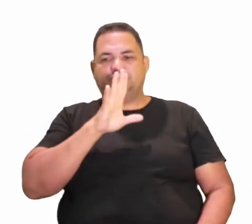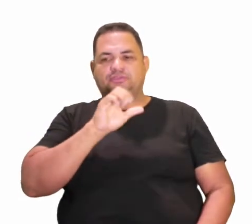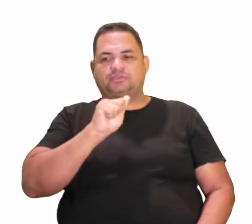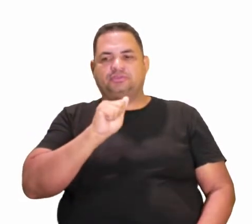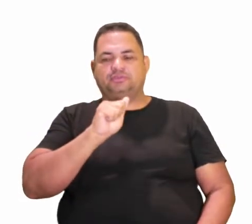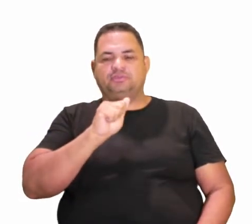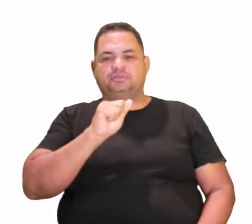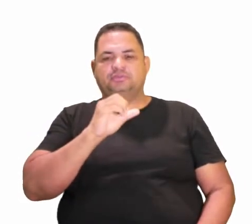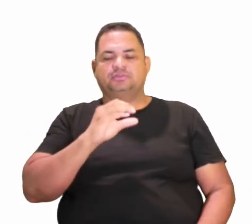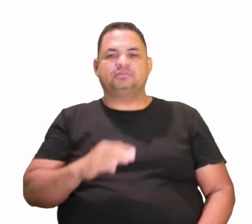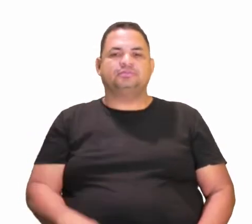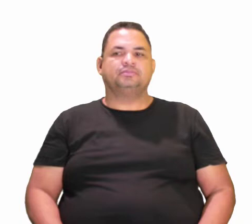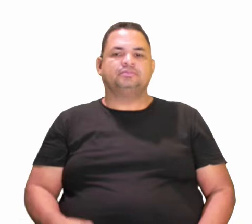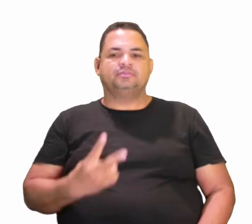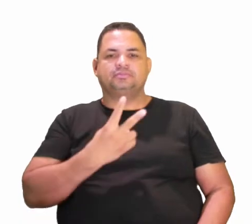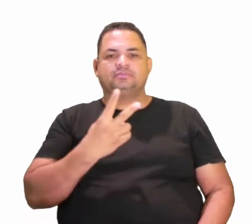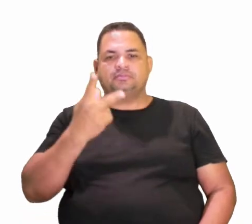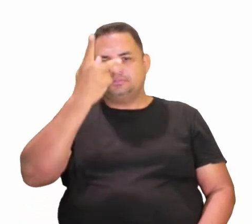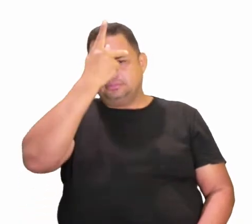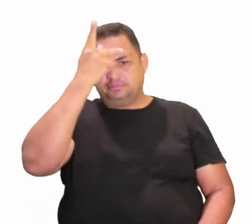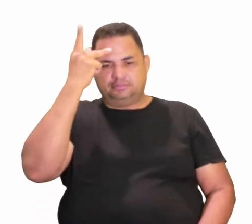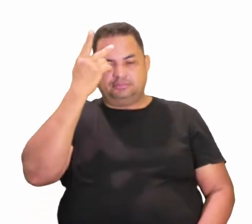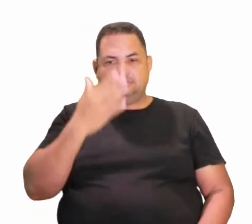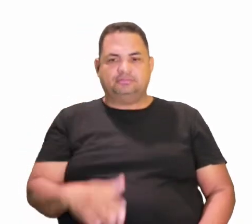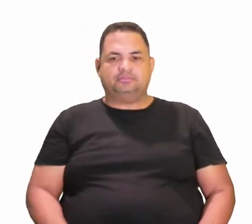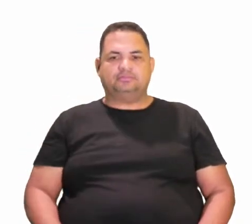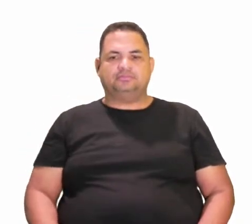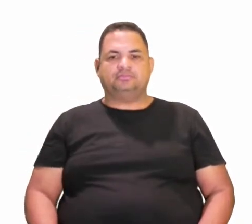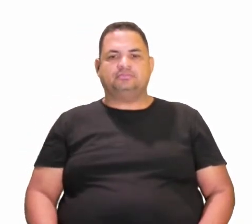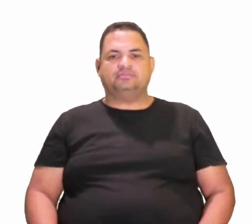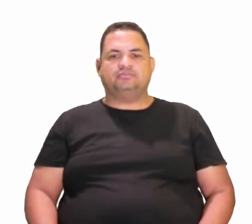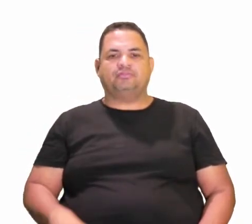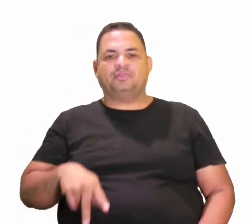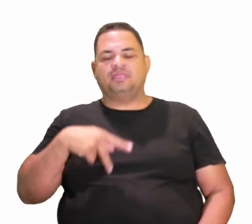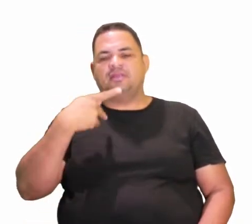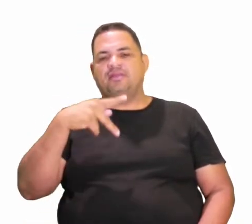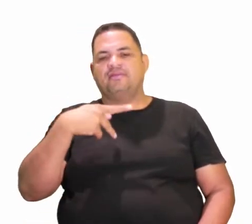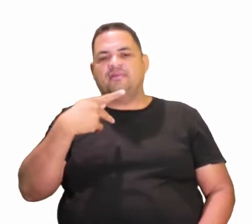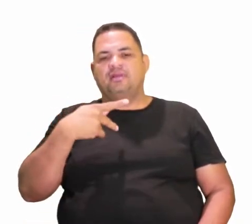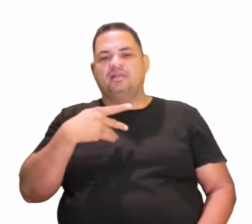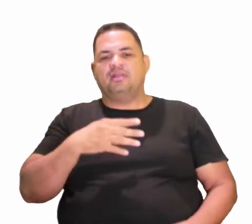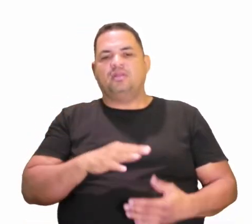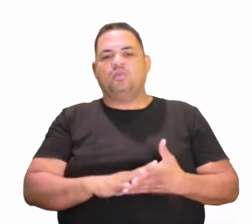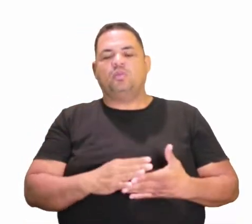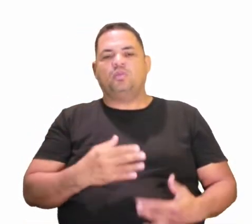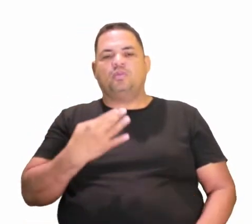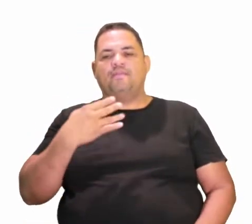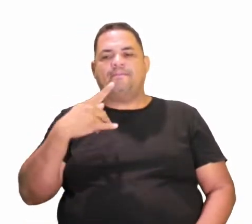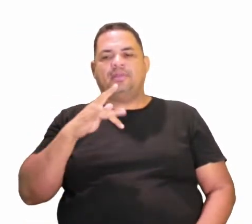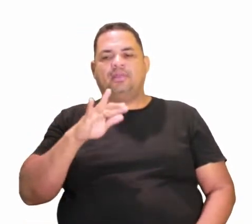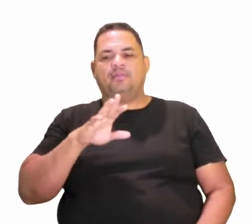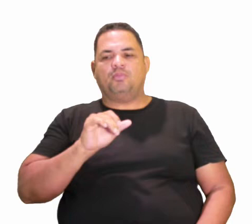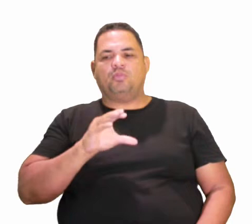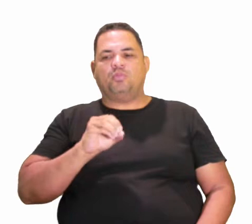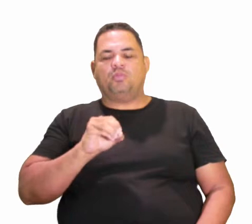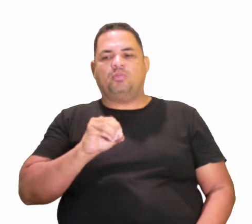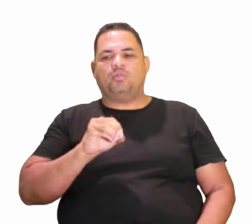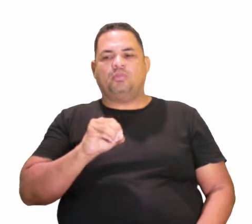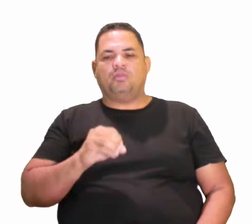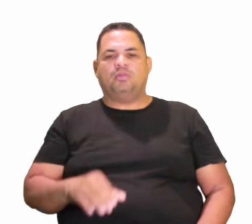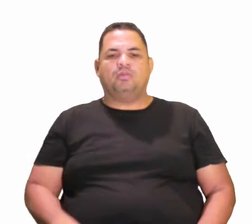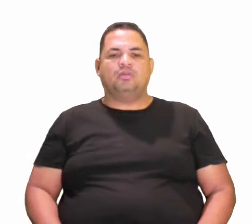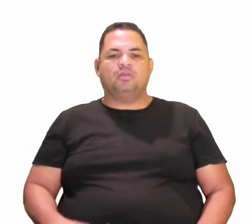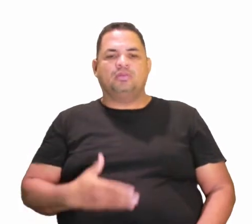duas pessoas. Certo? Para eu falar do meu primo ou da minha prima, que no caso it's a boy, é